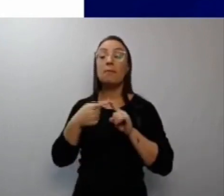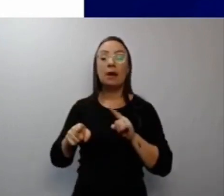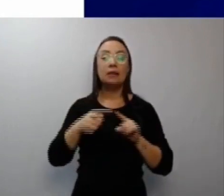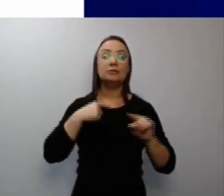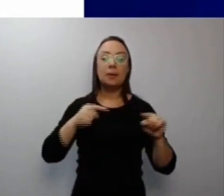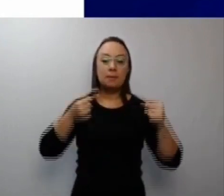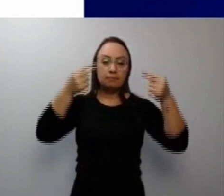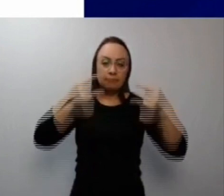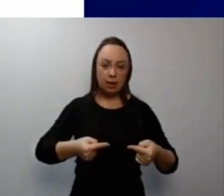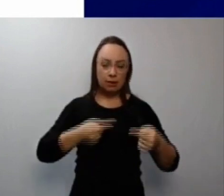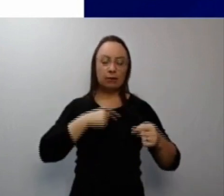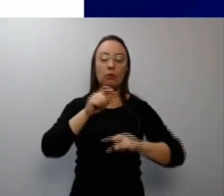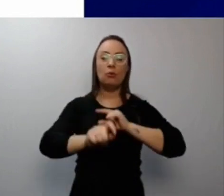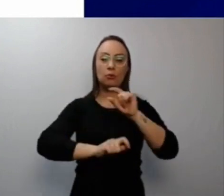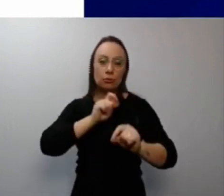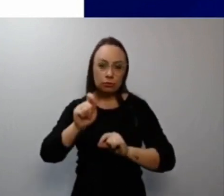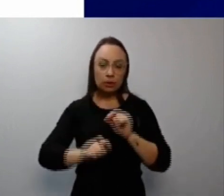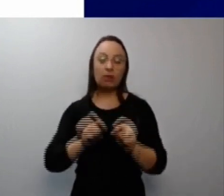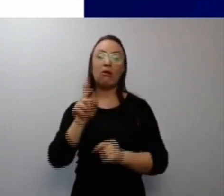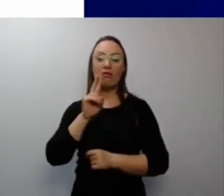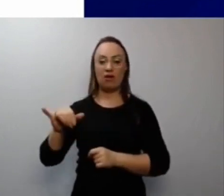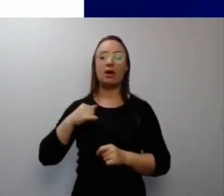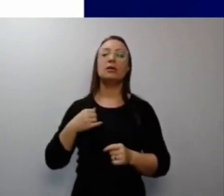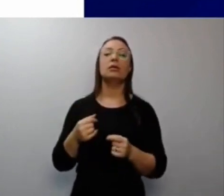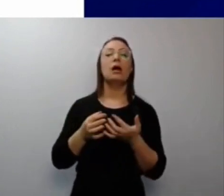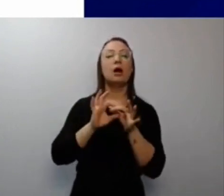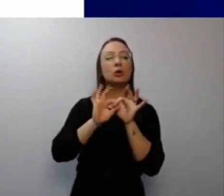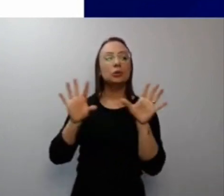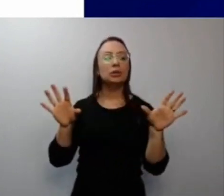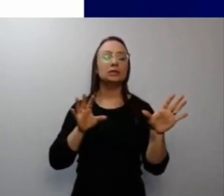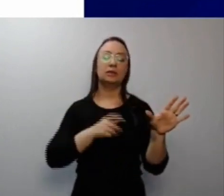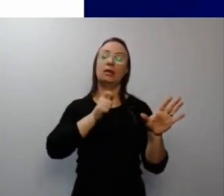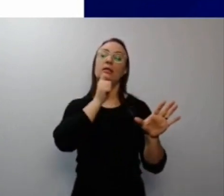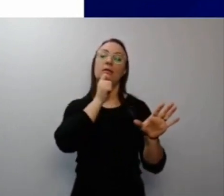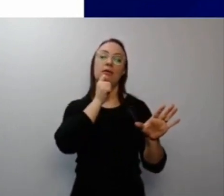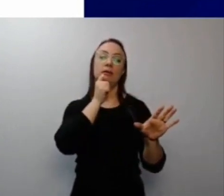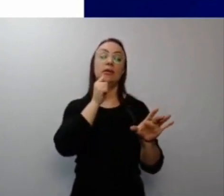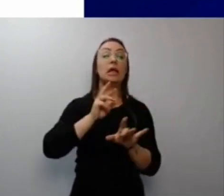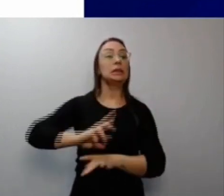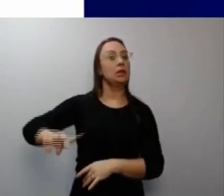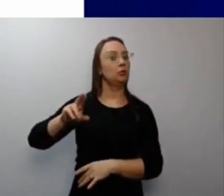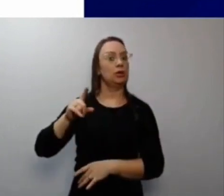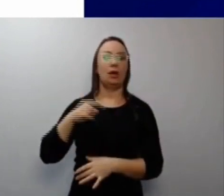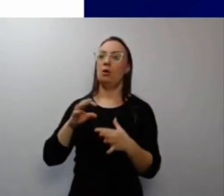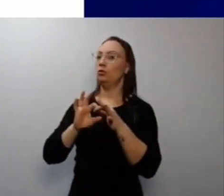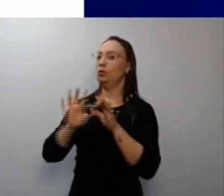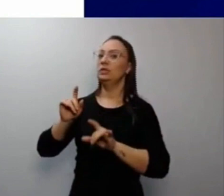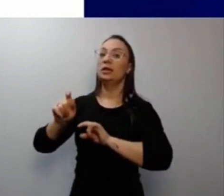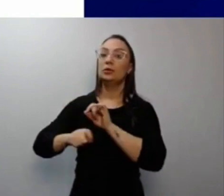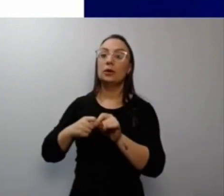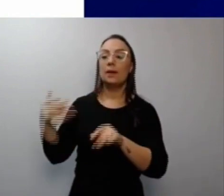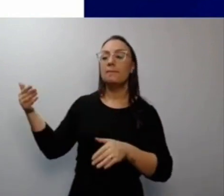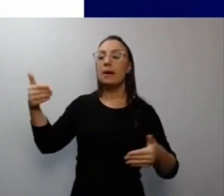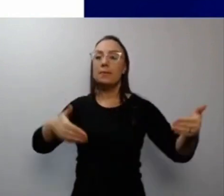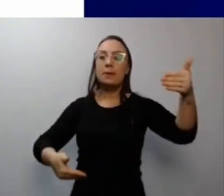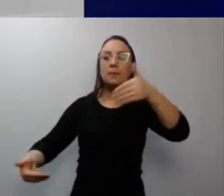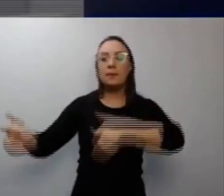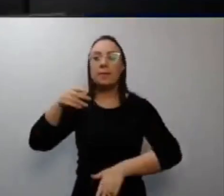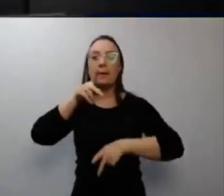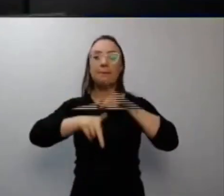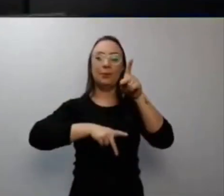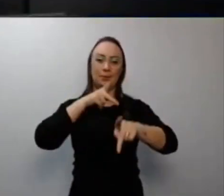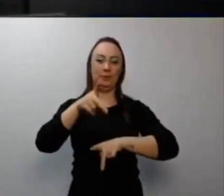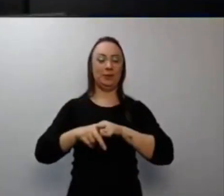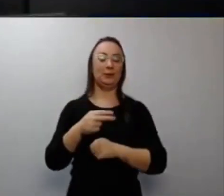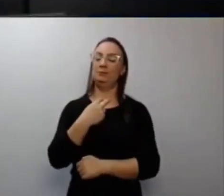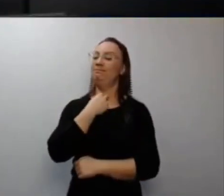enfim, estariam autorizadas. O que não está autorizado é exatamente o acesso público, ou seja, nós